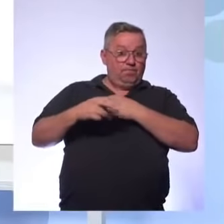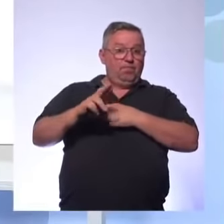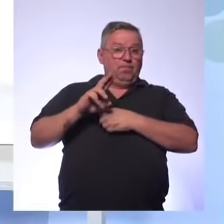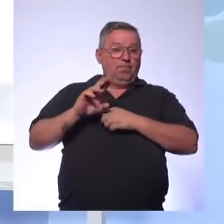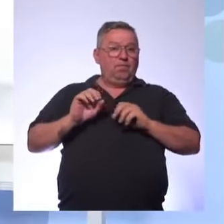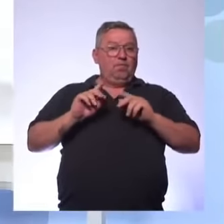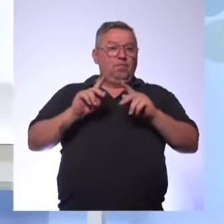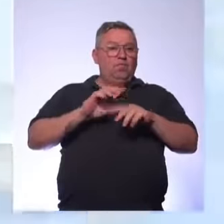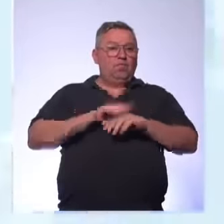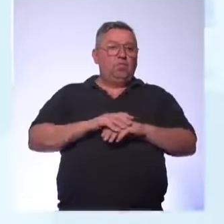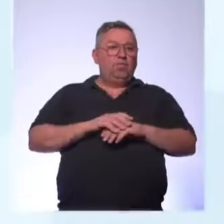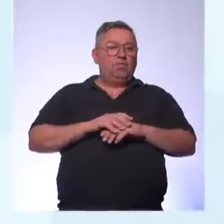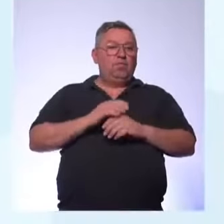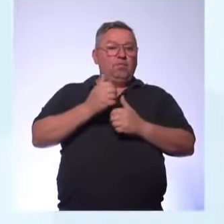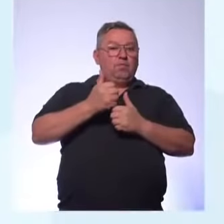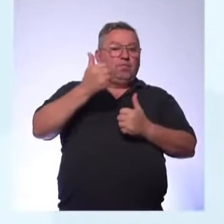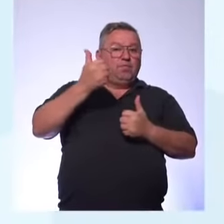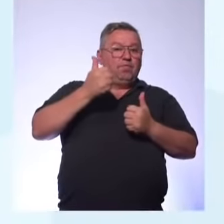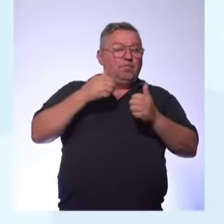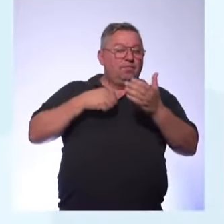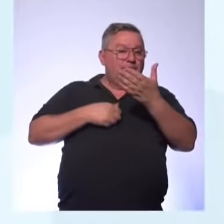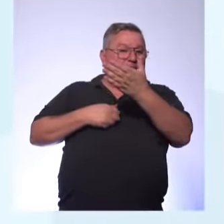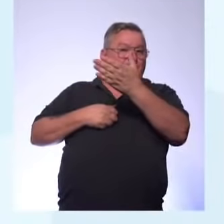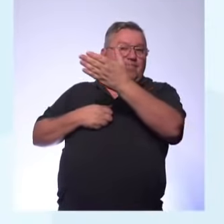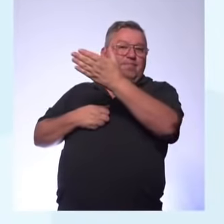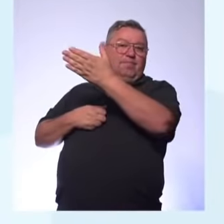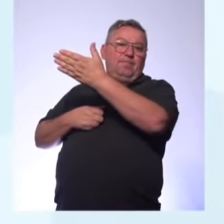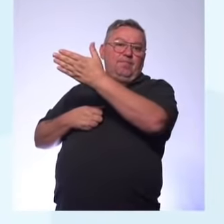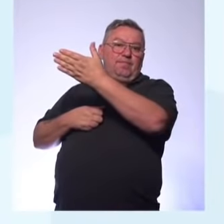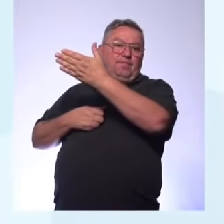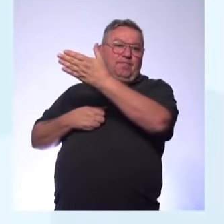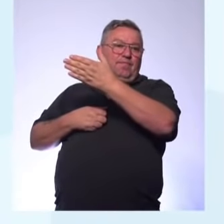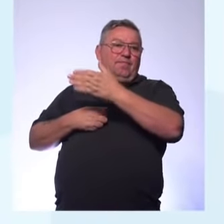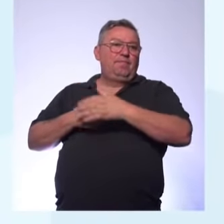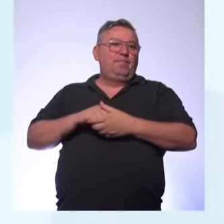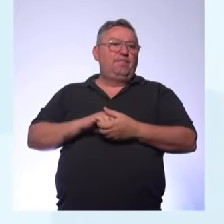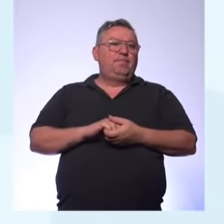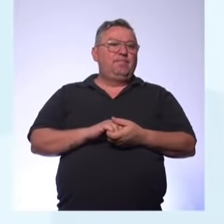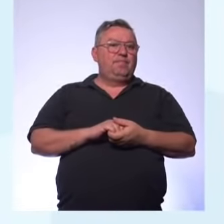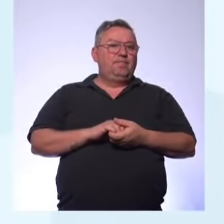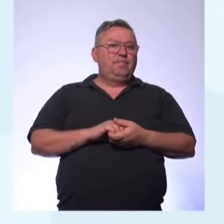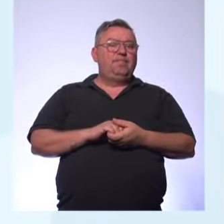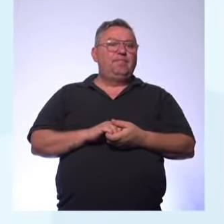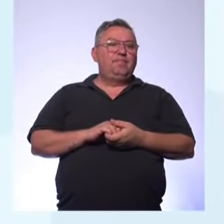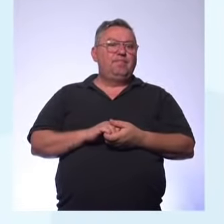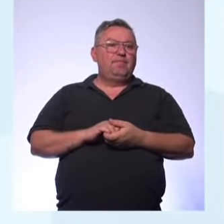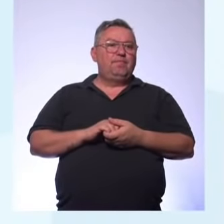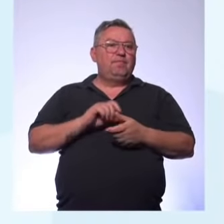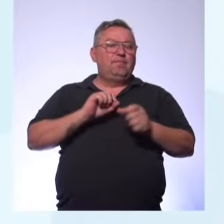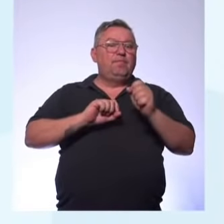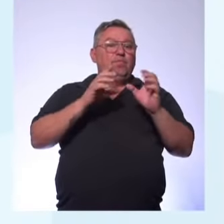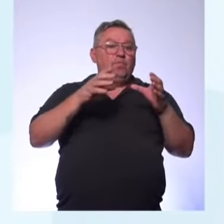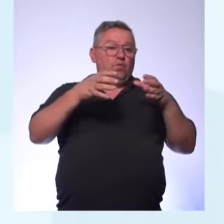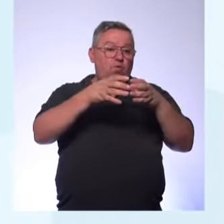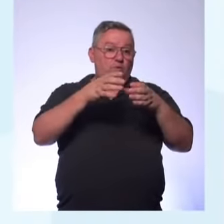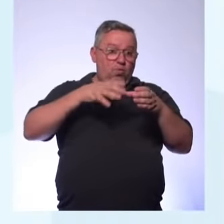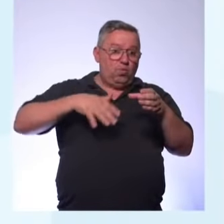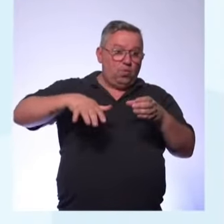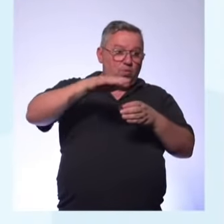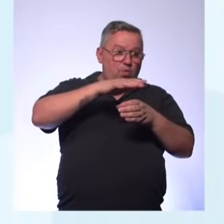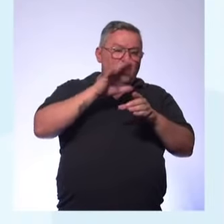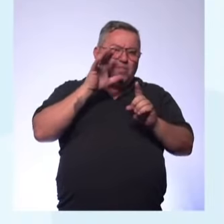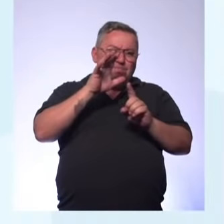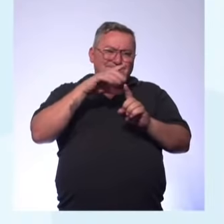Tá certo? O diretor vai colocar a pergunta ali. Is your community affected by floods? A sua comunidade é afetada